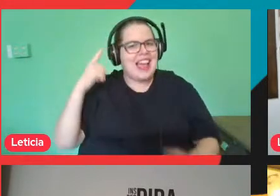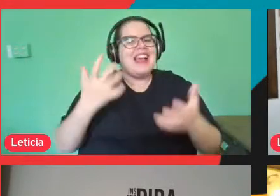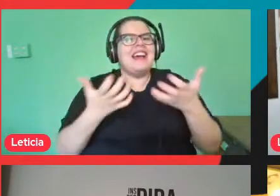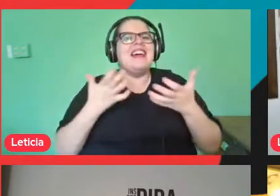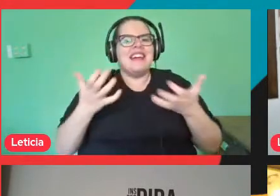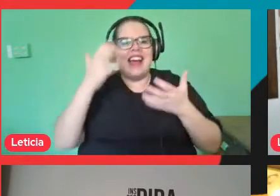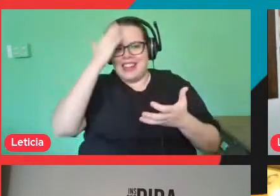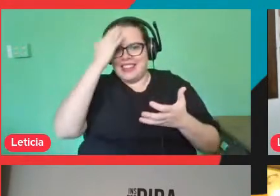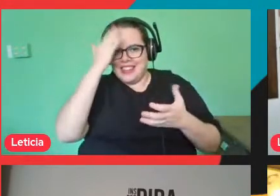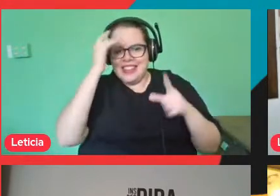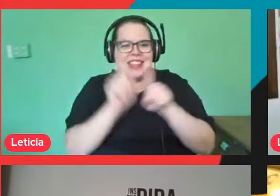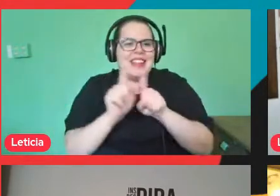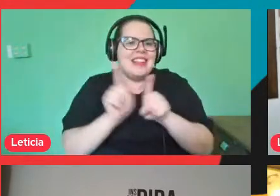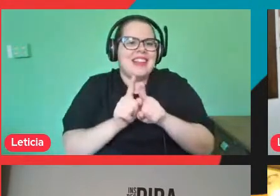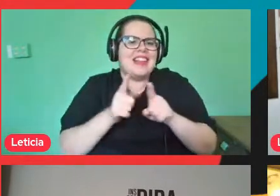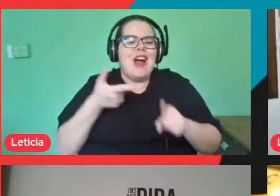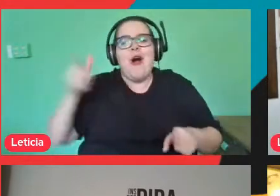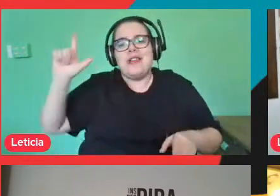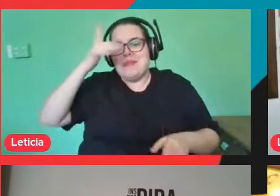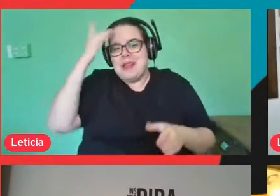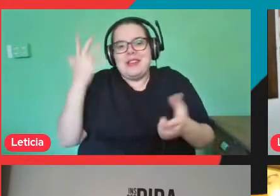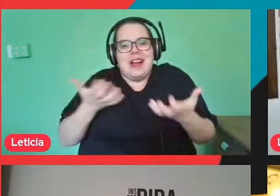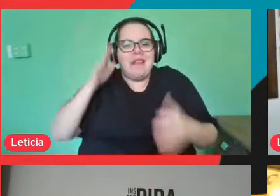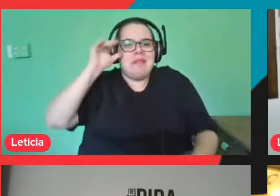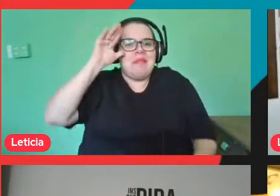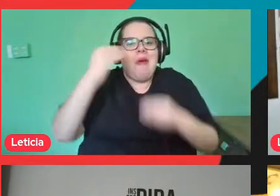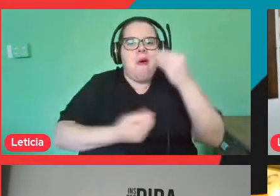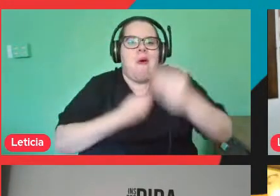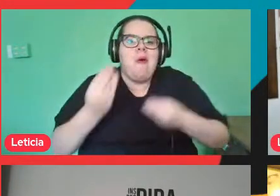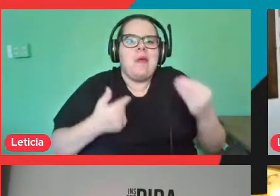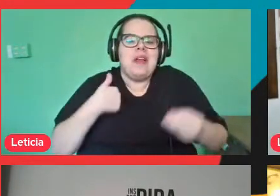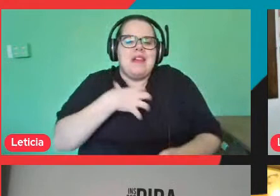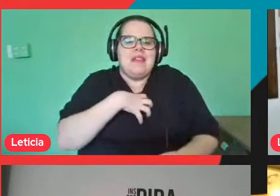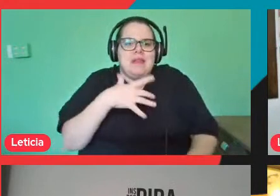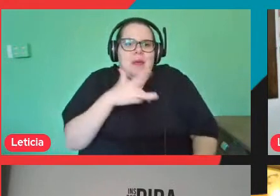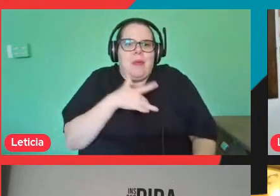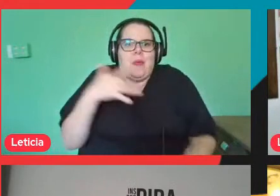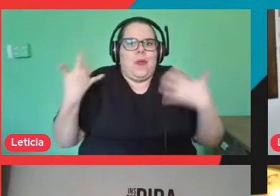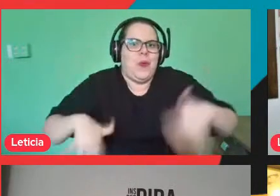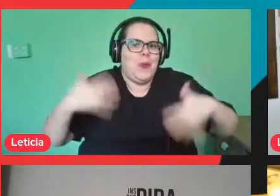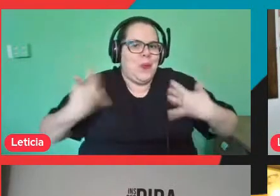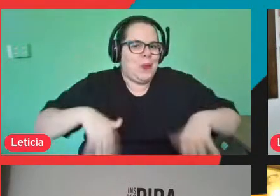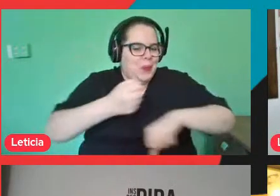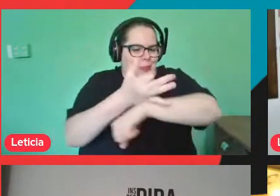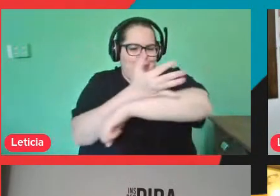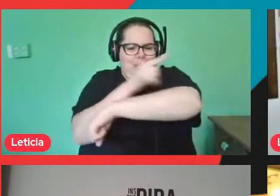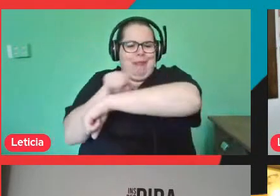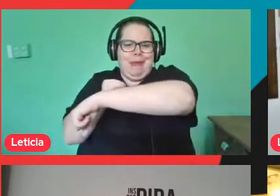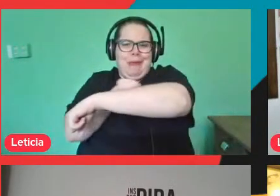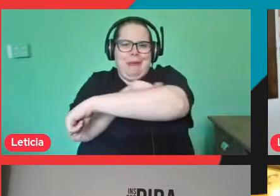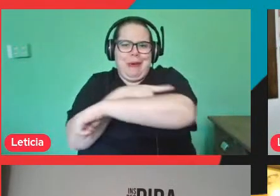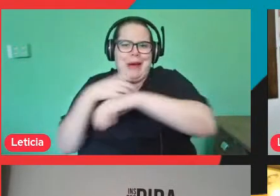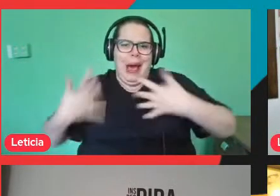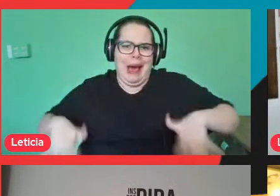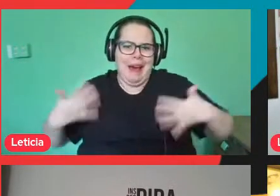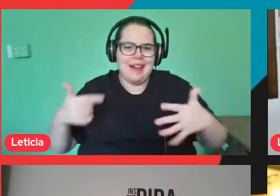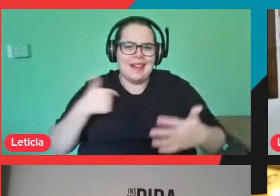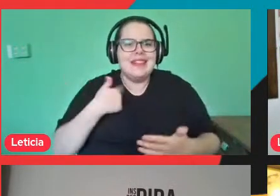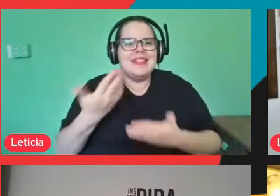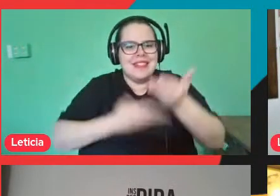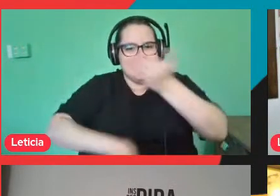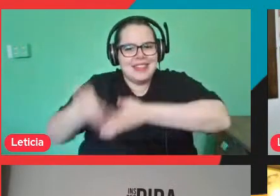também, e como eu tenho certeza que outras pessoas também querem saber. Me senti super tocada aqui e realmente eu tenho certeza que foi uma